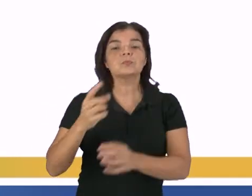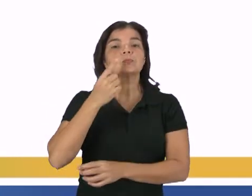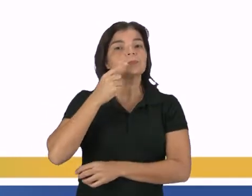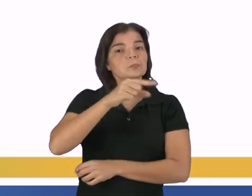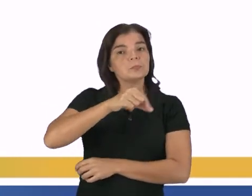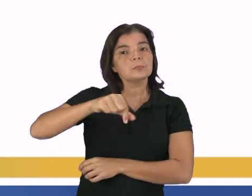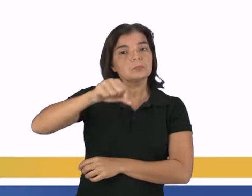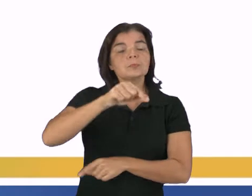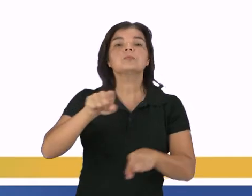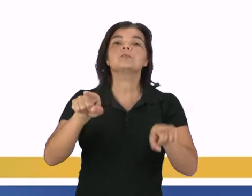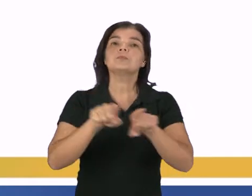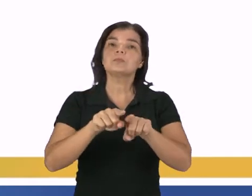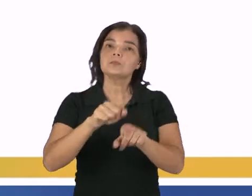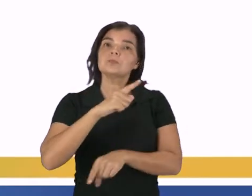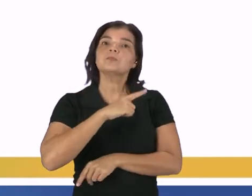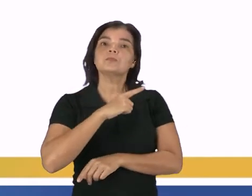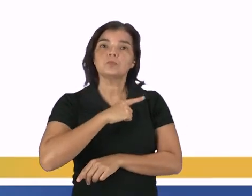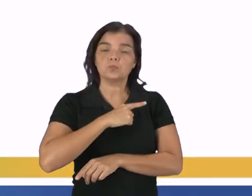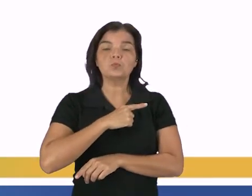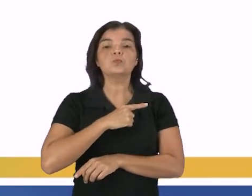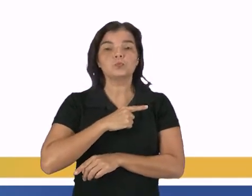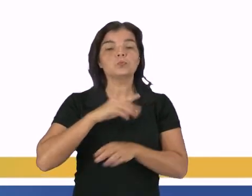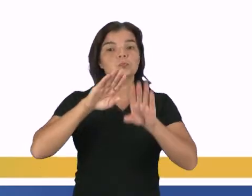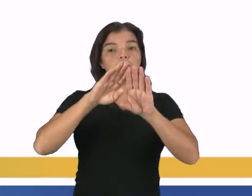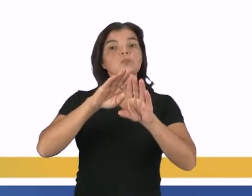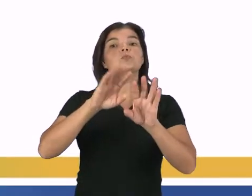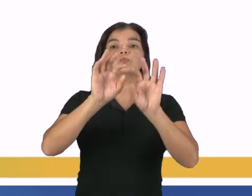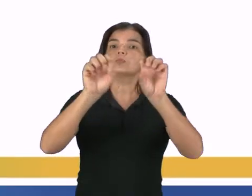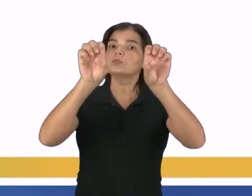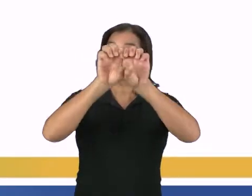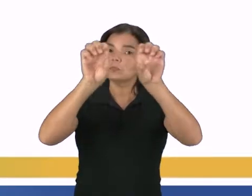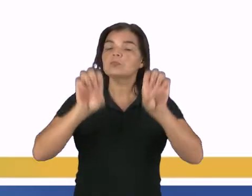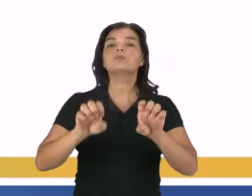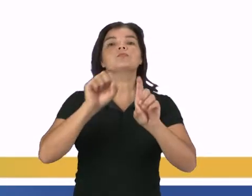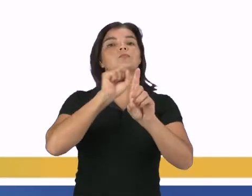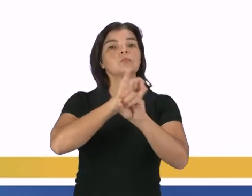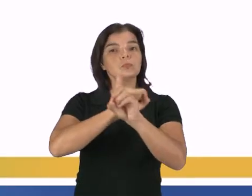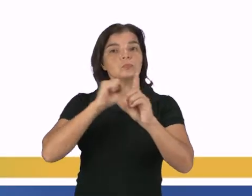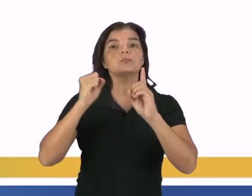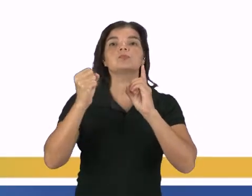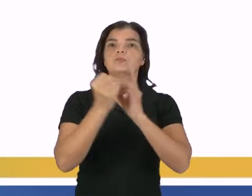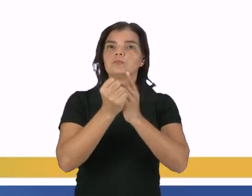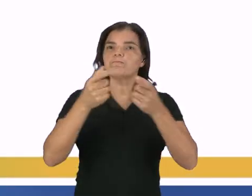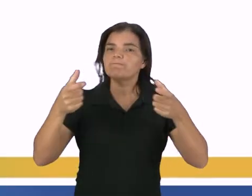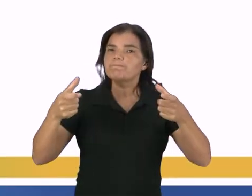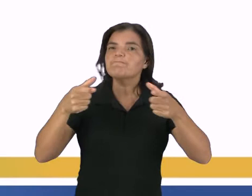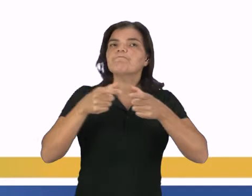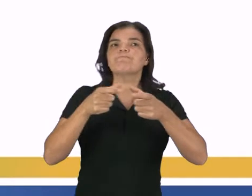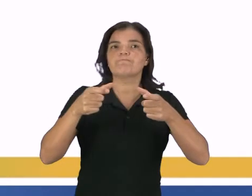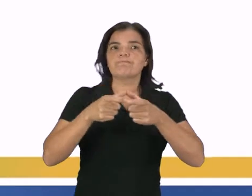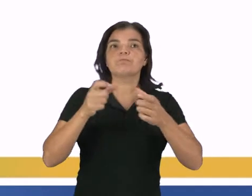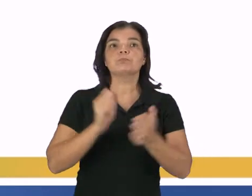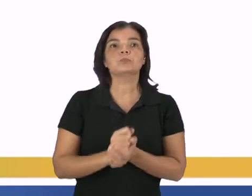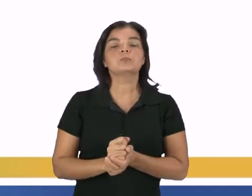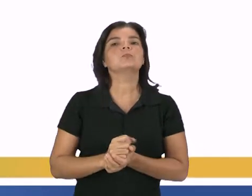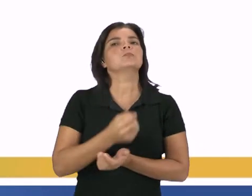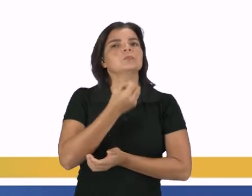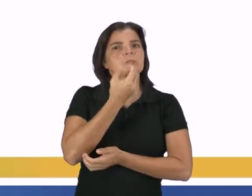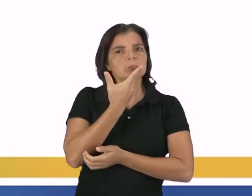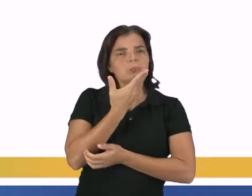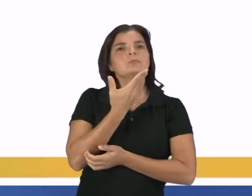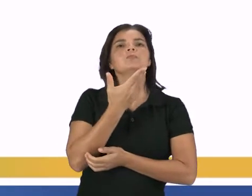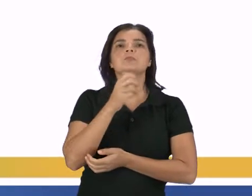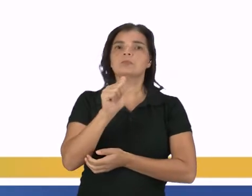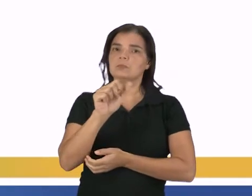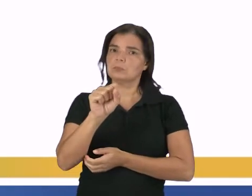e produziam e possuíam uma estrutura social muito fechada. Como eram excelentes astrônomos,